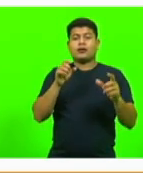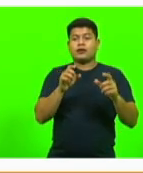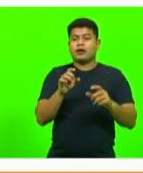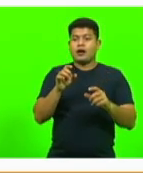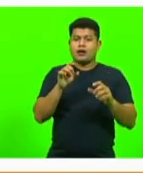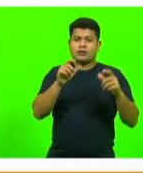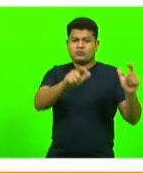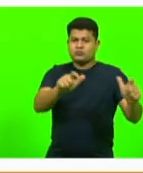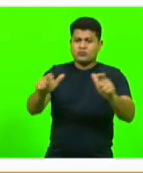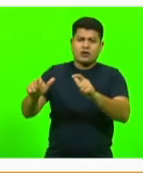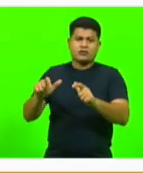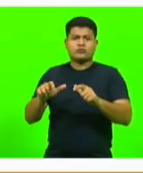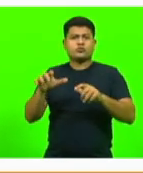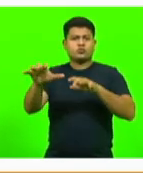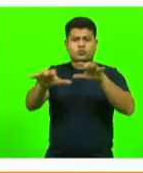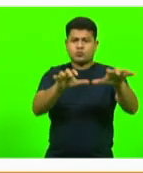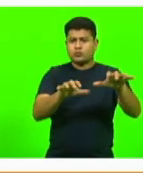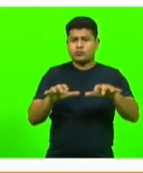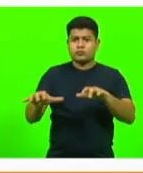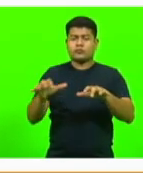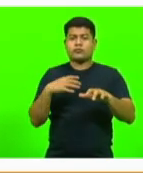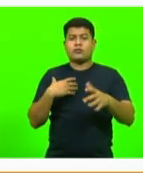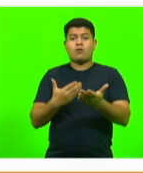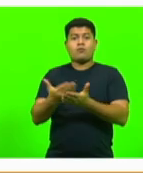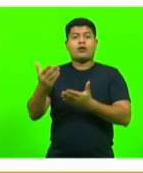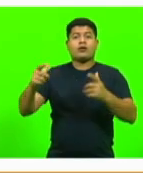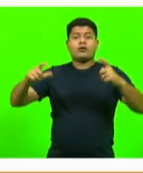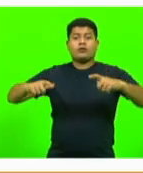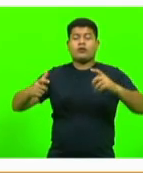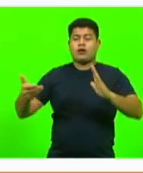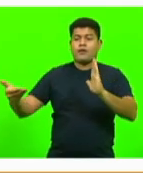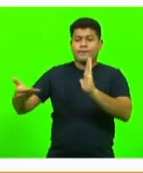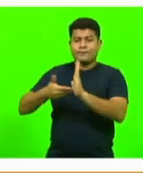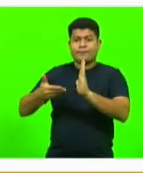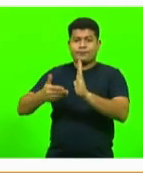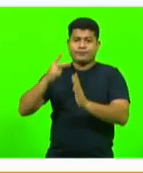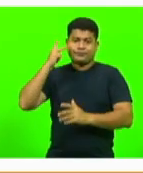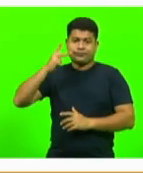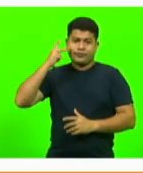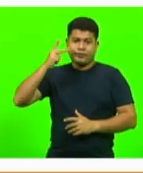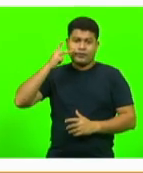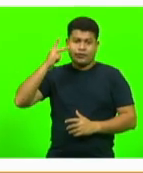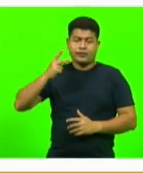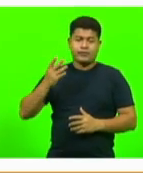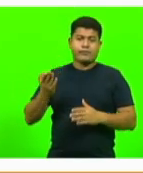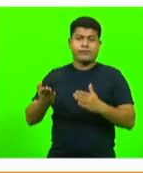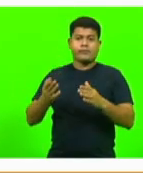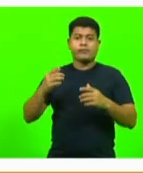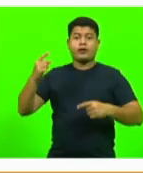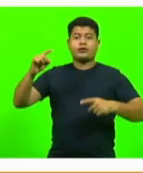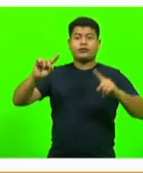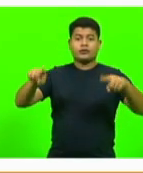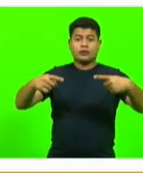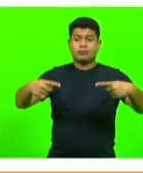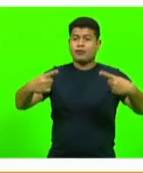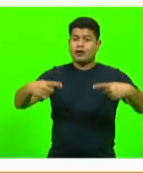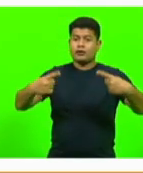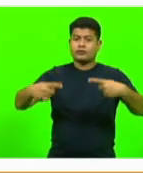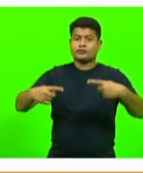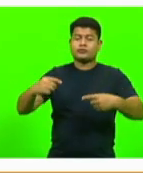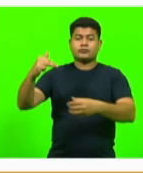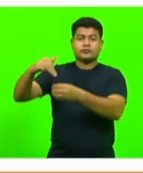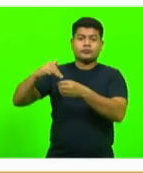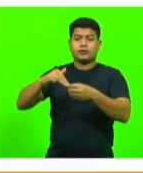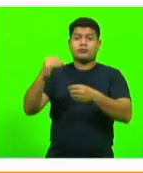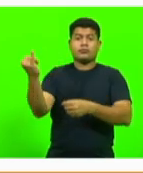talvez a gente consiga fazer isso a partir das câmaras de vereadores fazer um debate nos municípios sobre a importância do serviço público